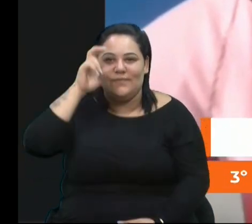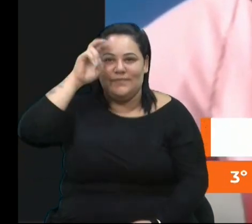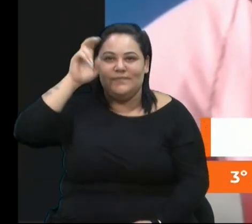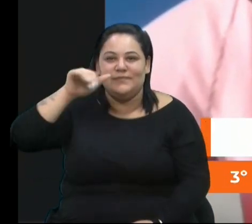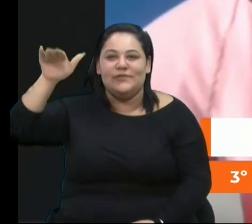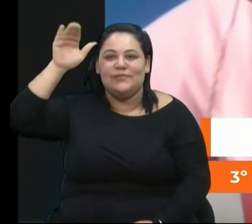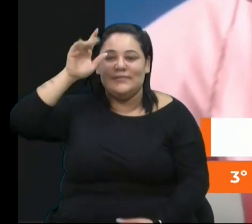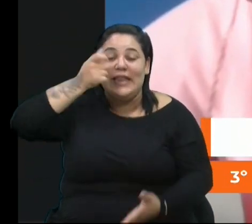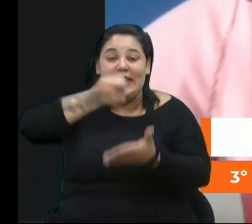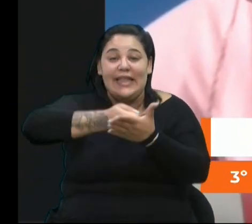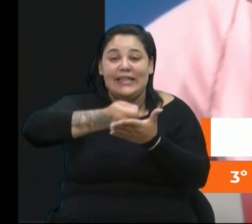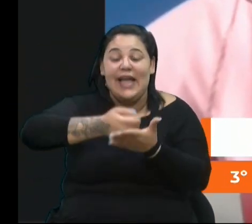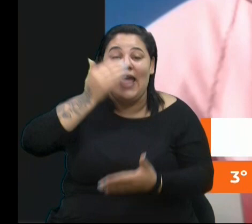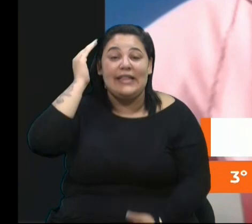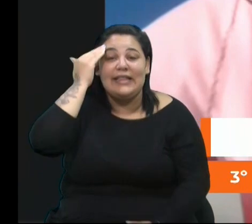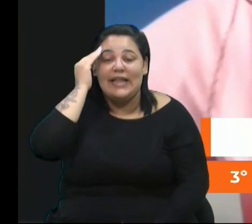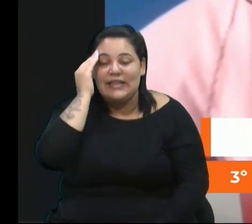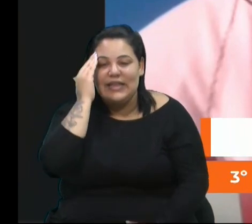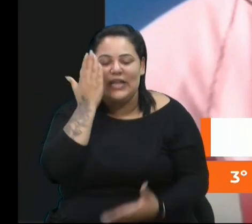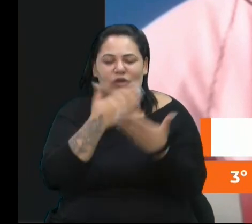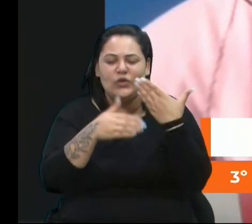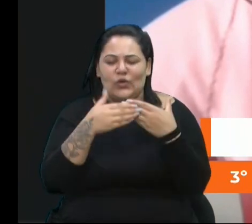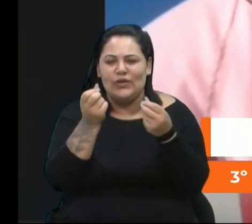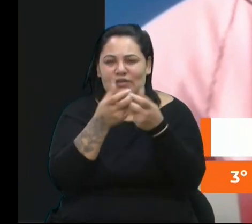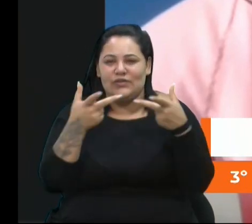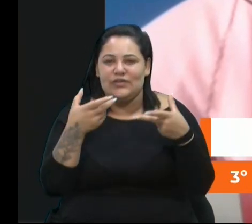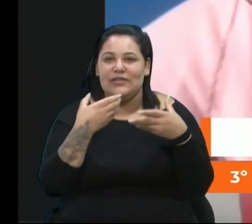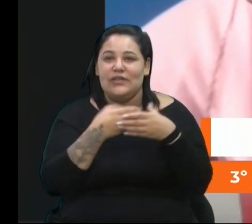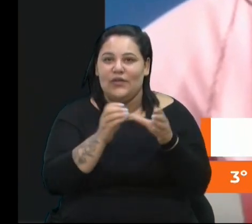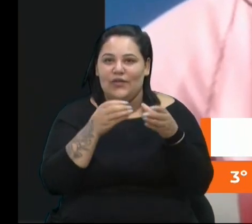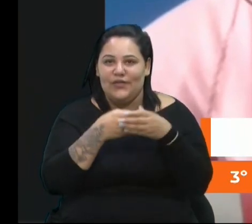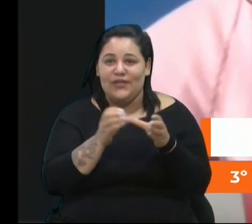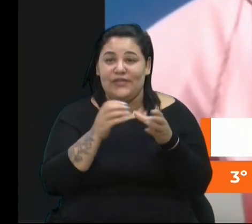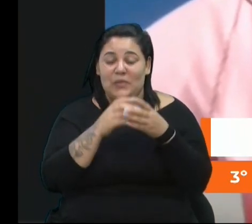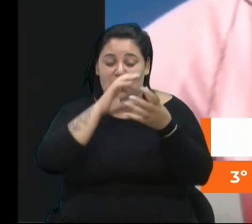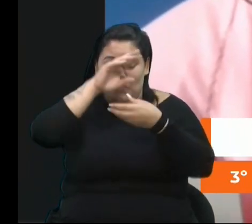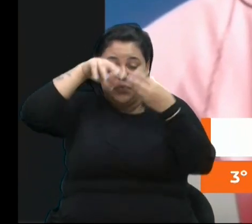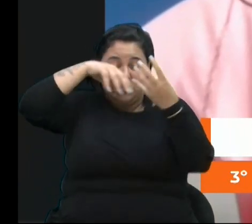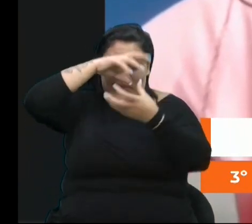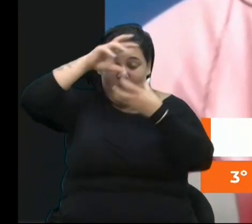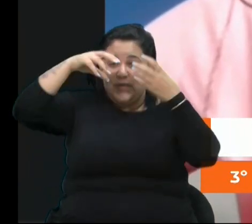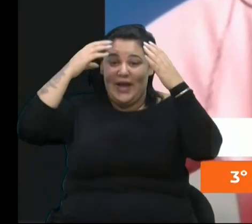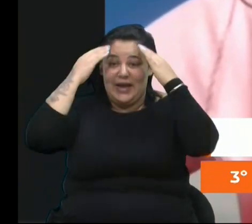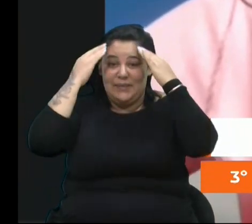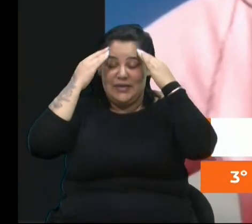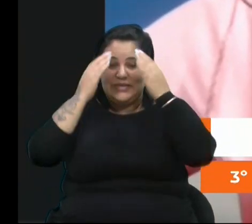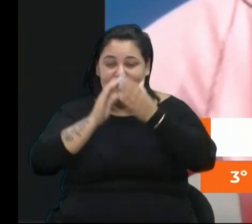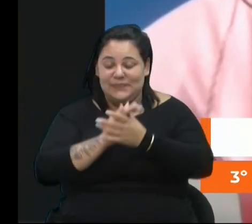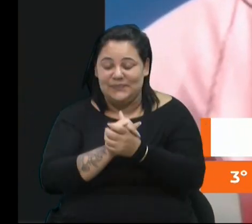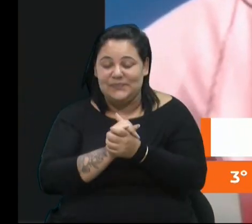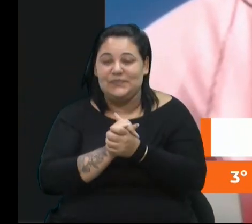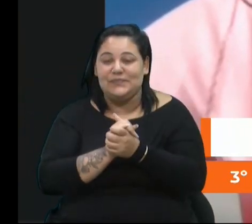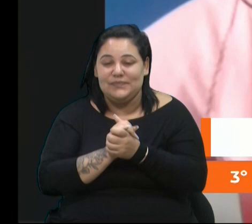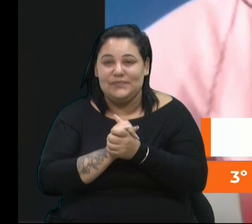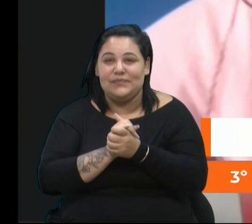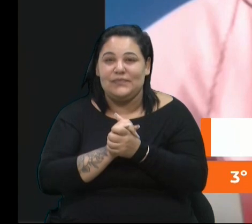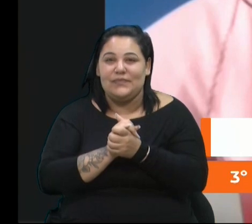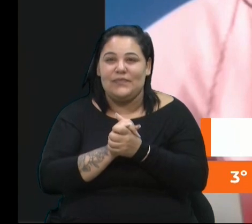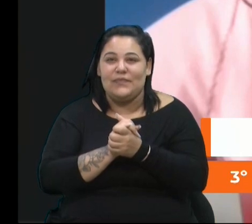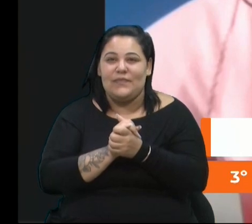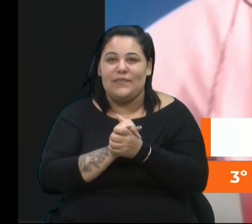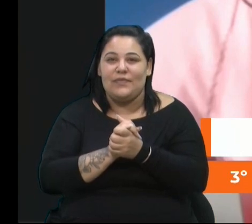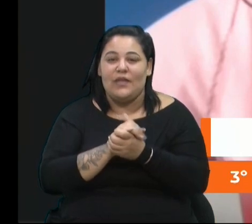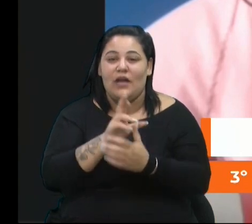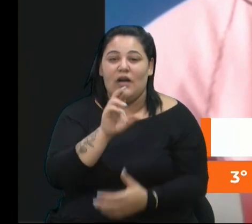tentar entender tudo isso que vive, tudo isso que passa no momento de turbilhão que é justamente aí a adolescência, né?